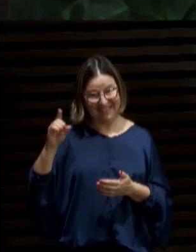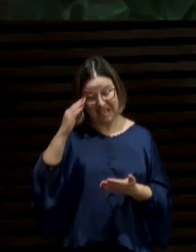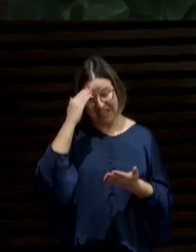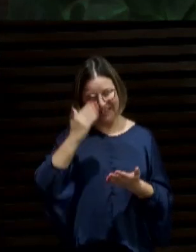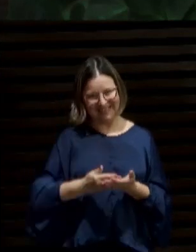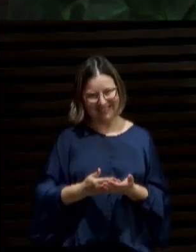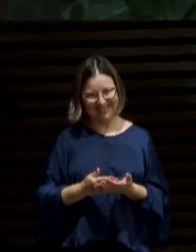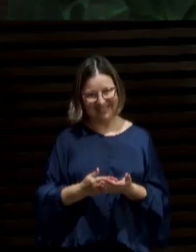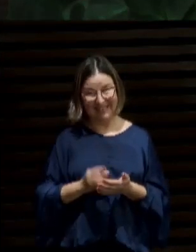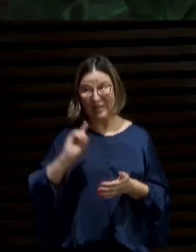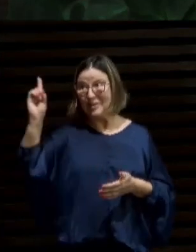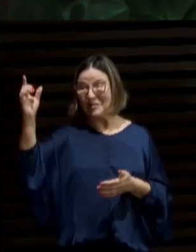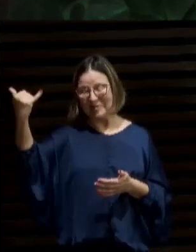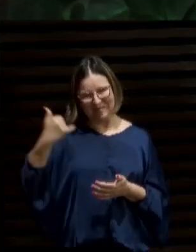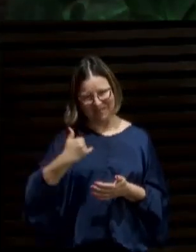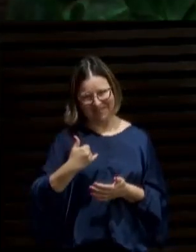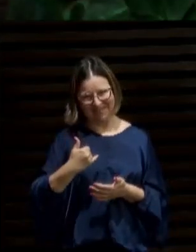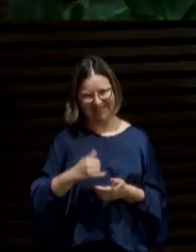creram que tu me enviaste.